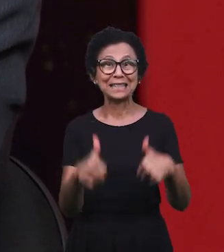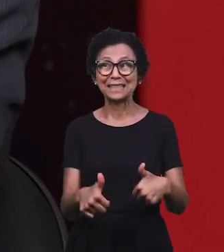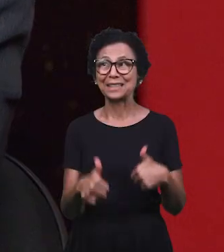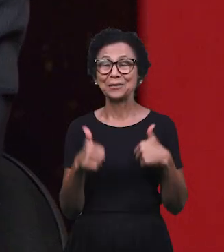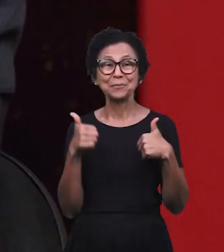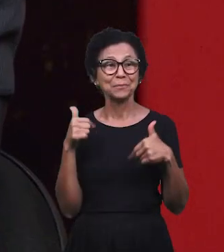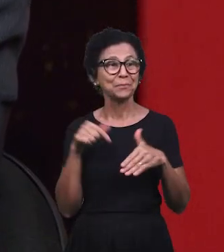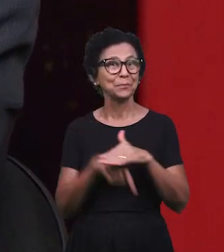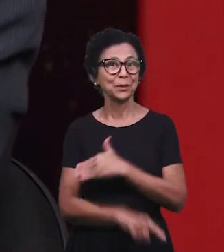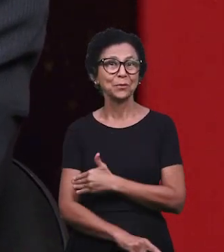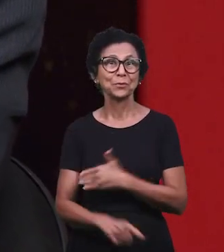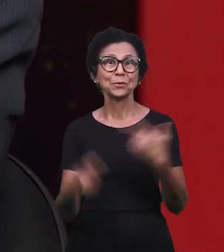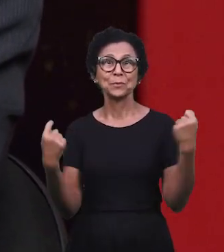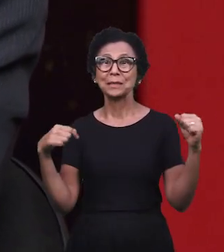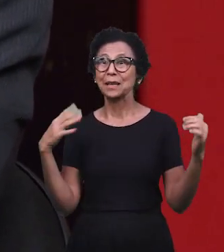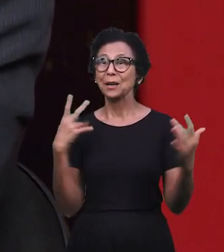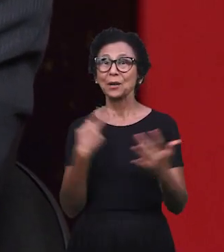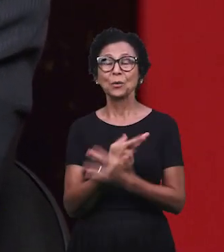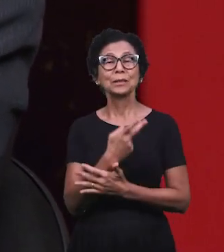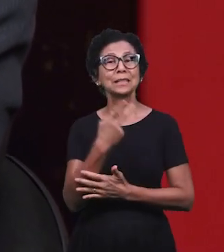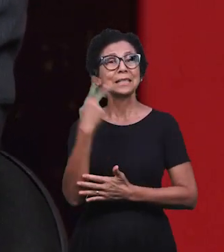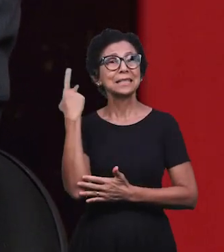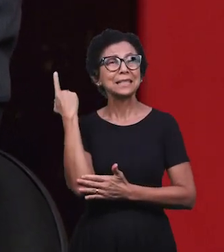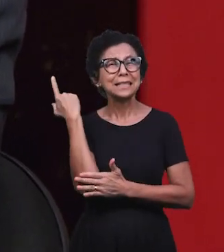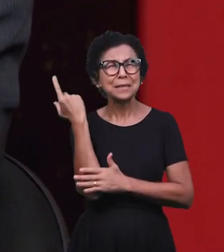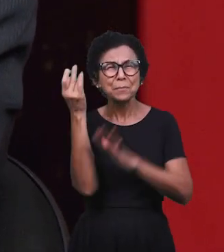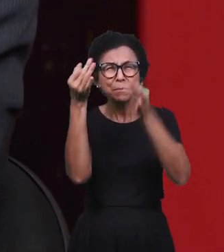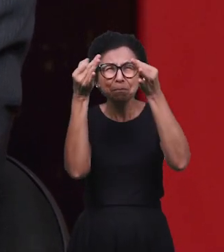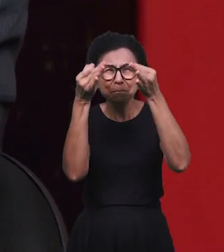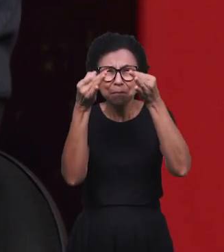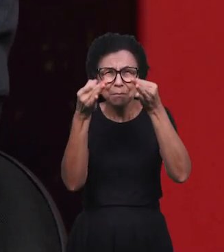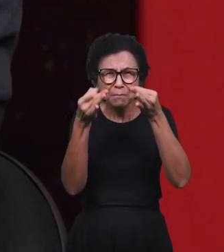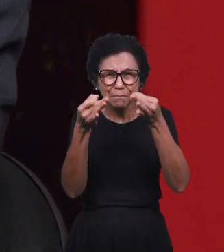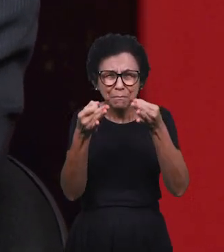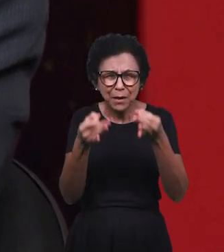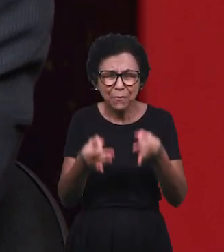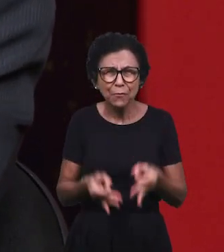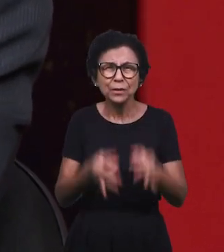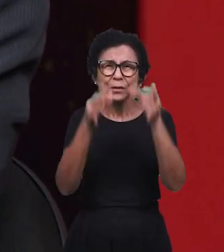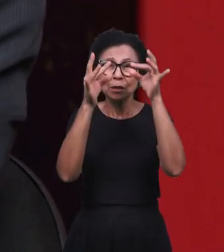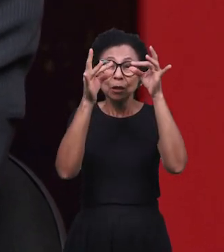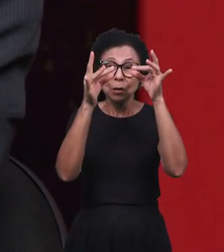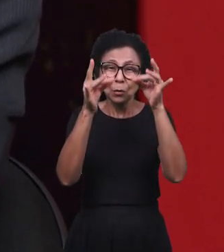precisa acontecer numa sequência bem definida, bem detalhada,